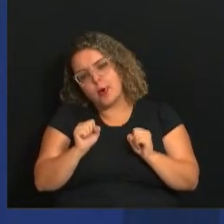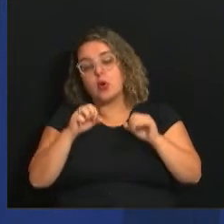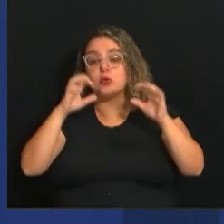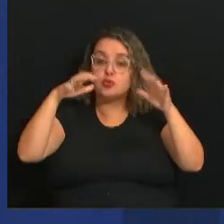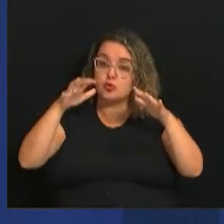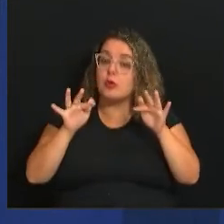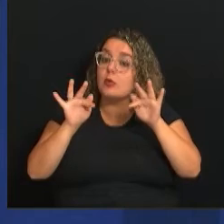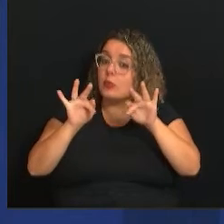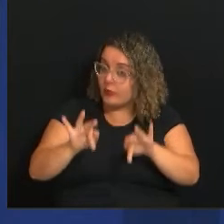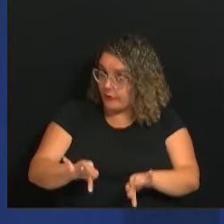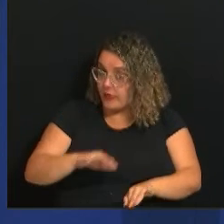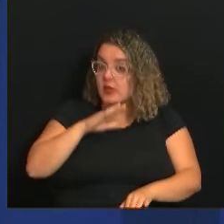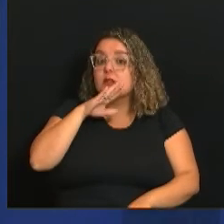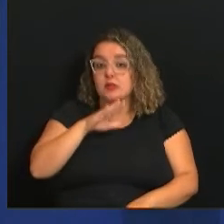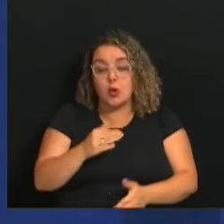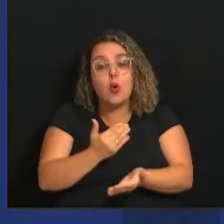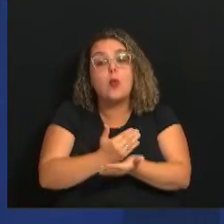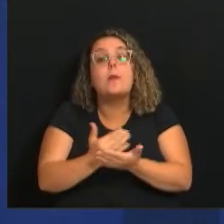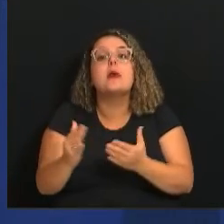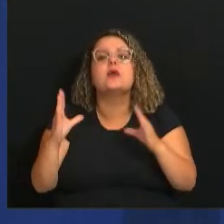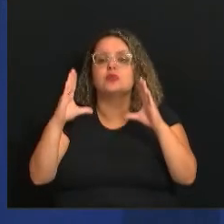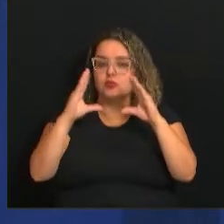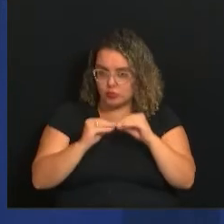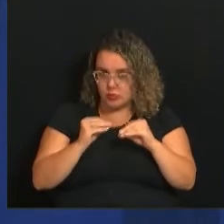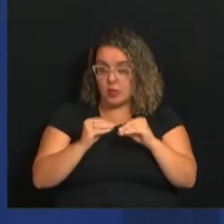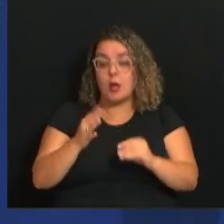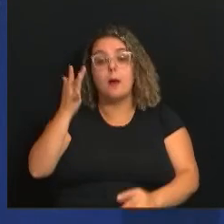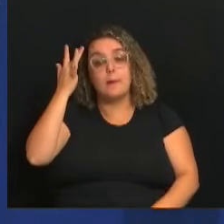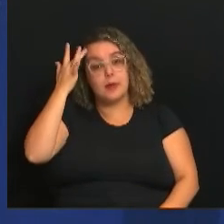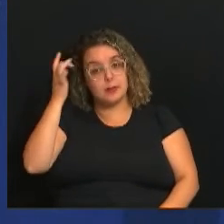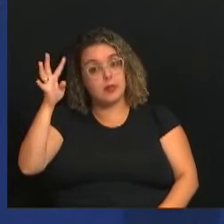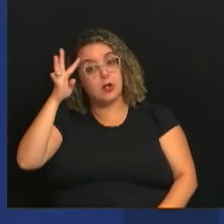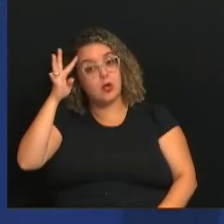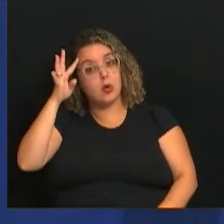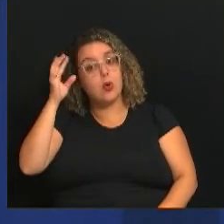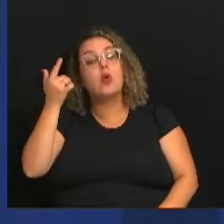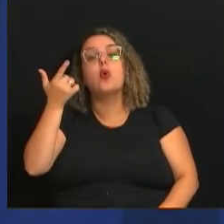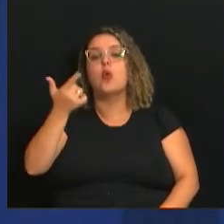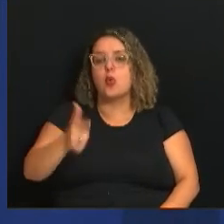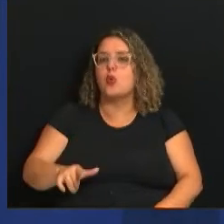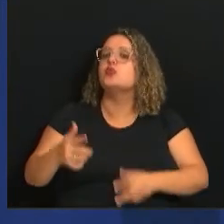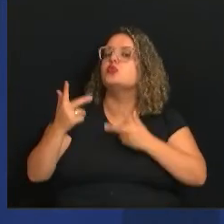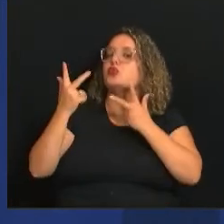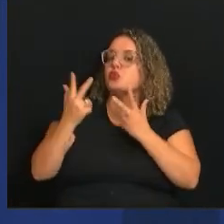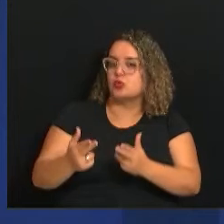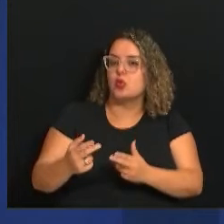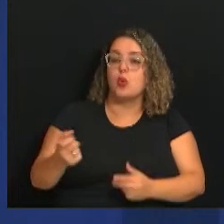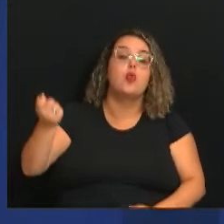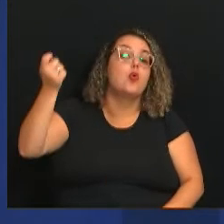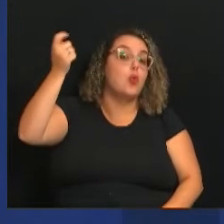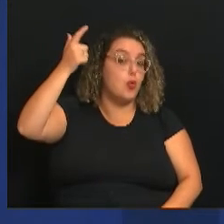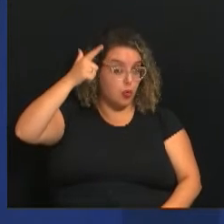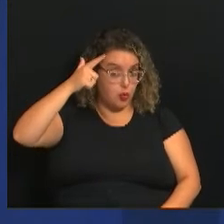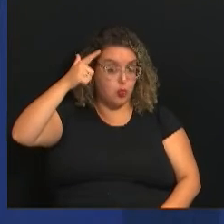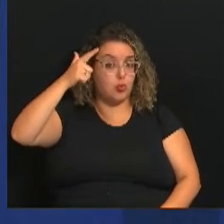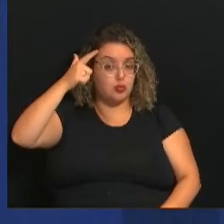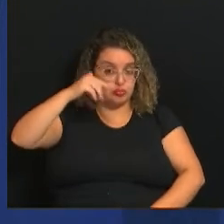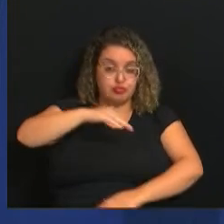um micro-ônibus e um reboque para reciclagem ou então para prensa. A gente lembra que o leilão